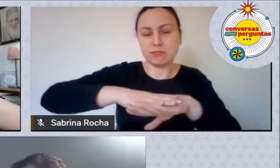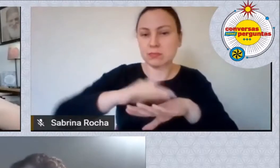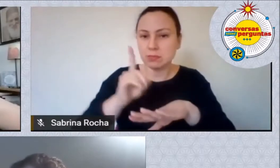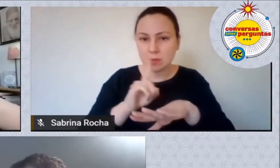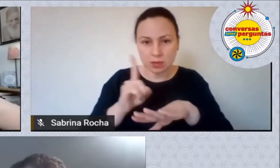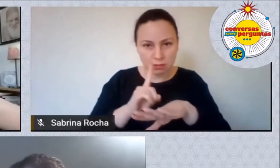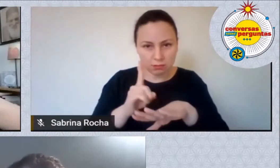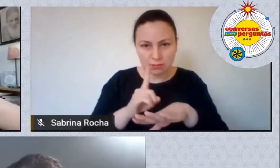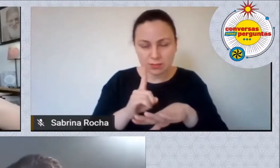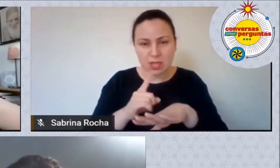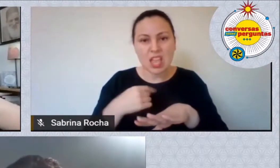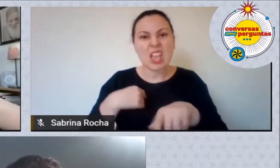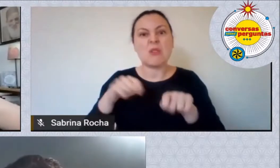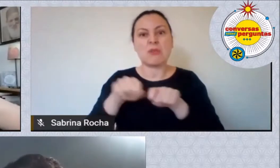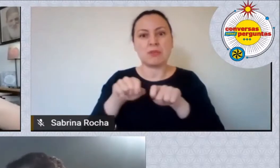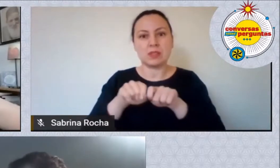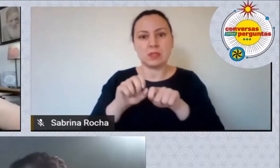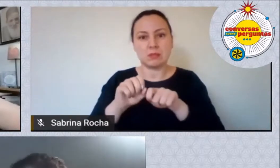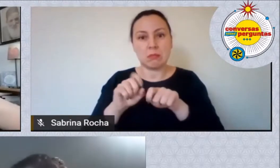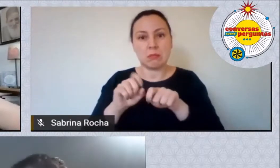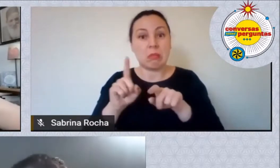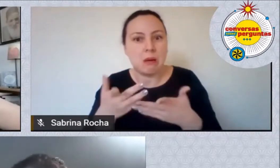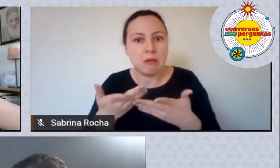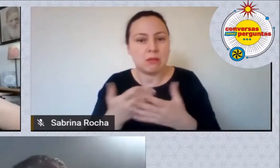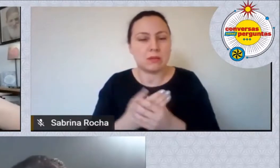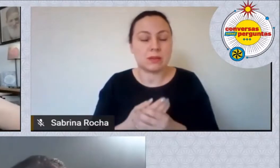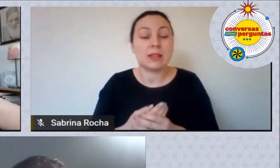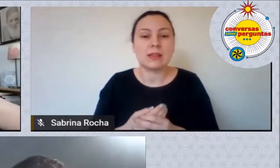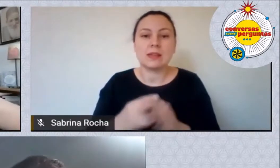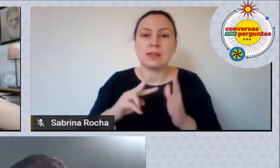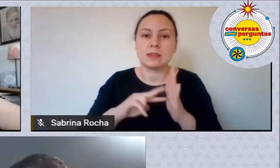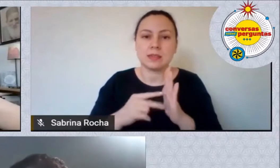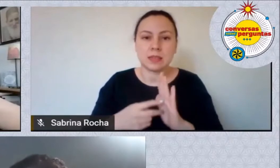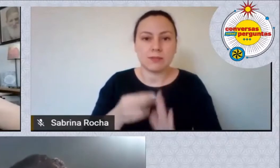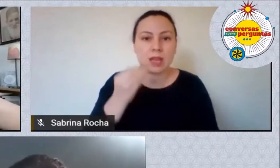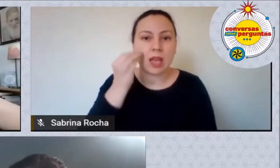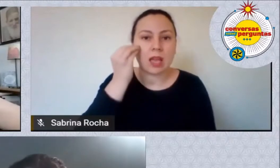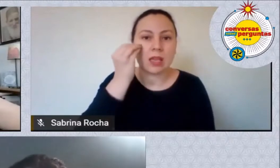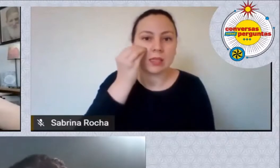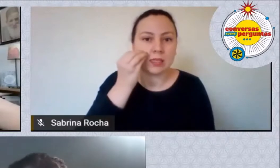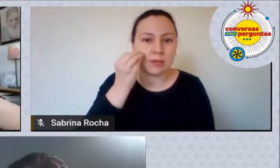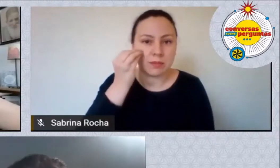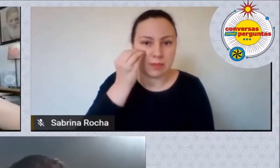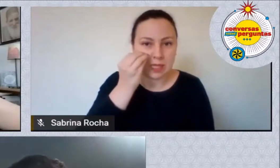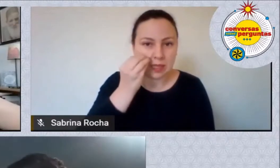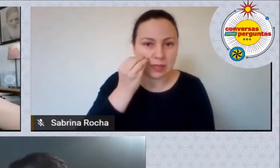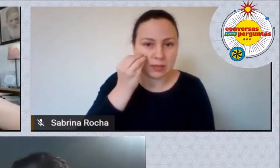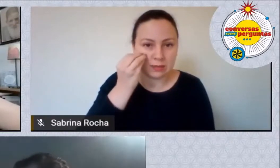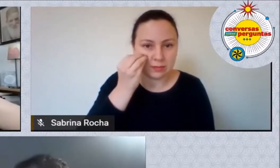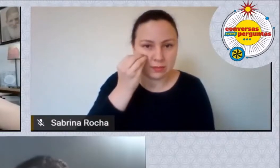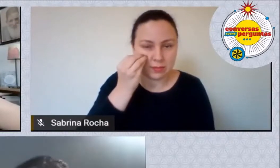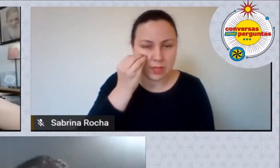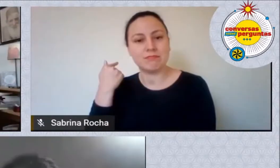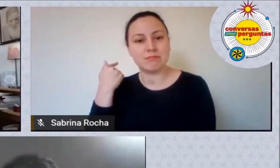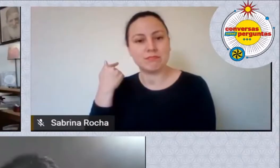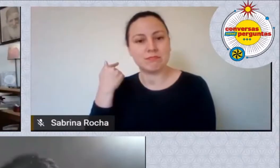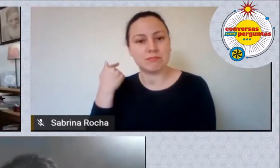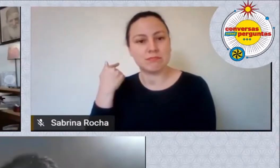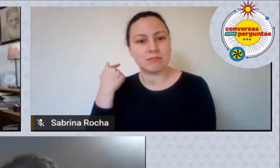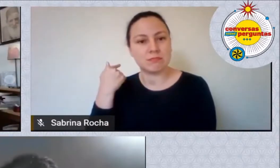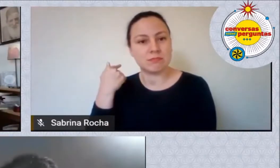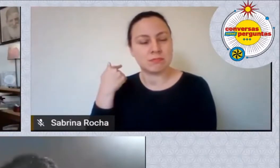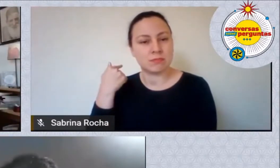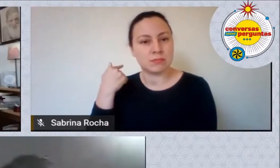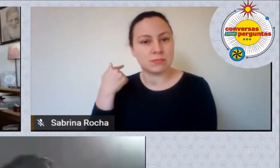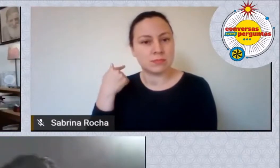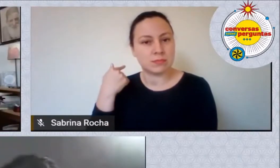ou inocente, mas é com a experiência. É com cuidar da experiência na qual você participa.